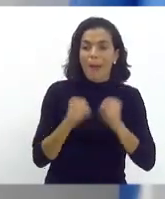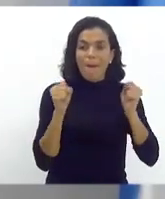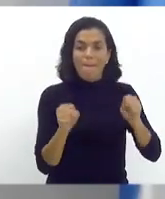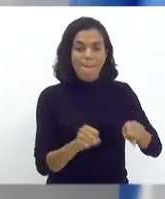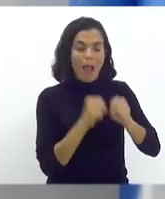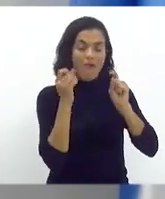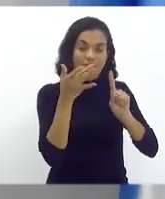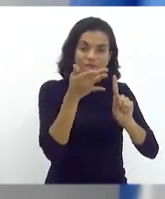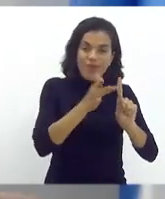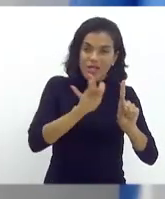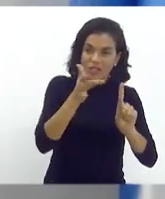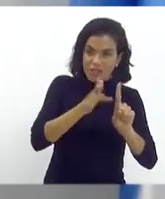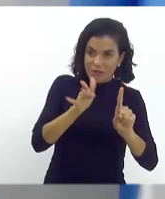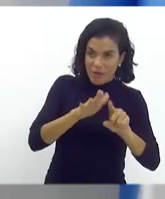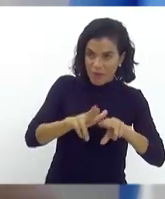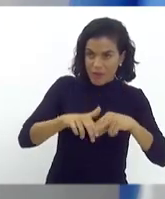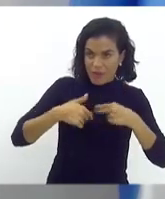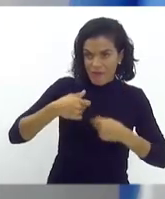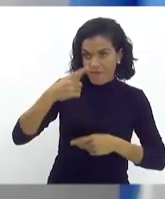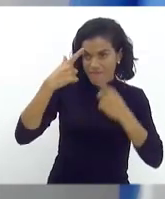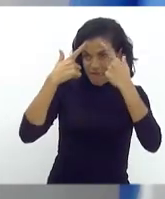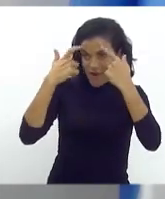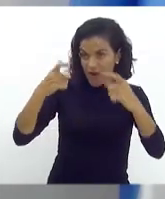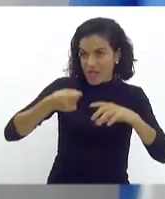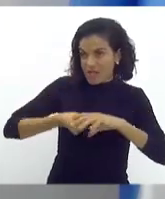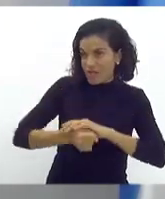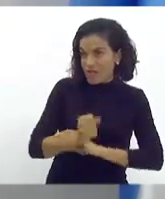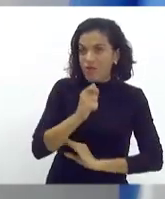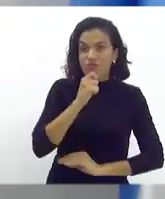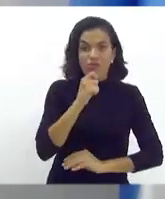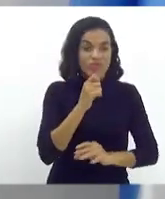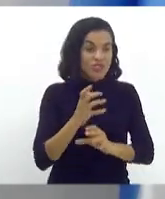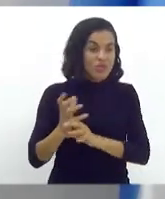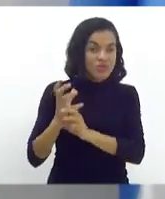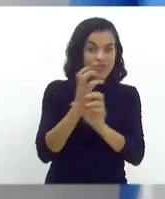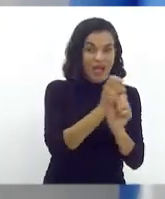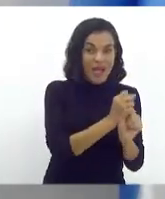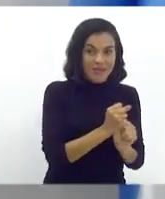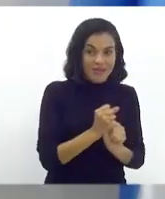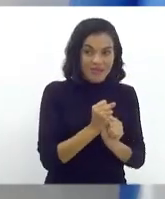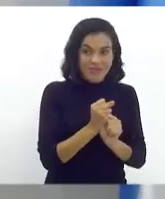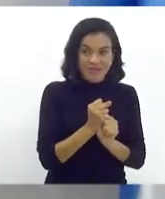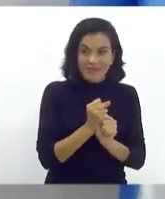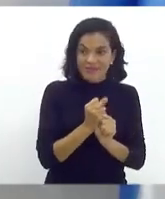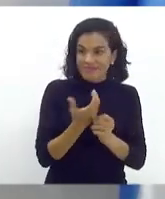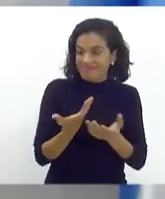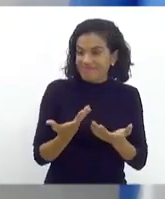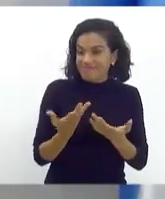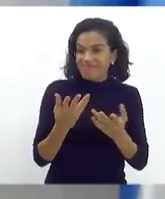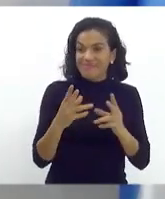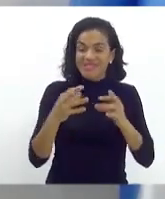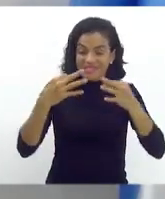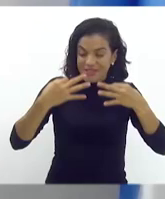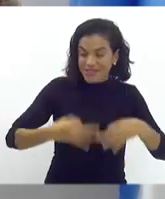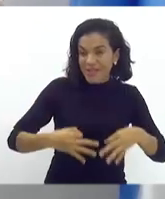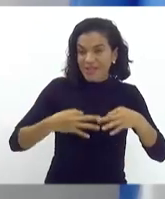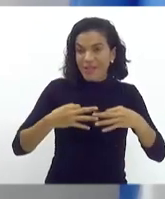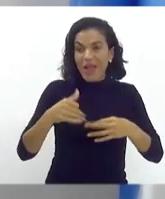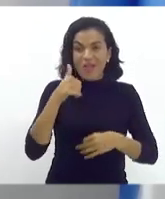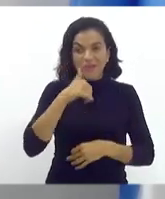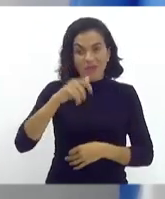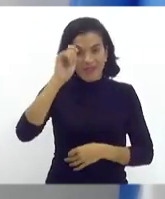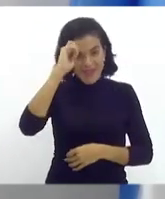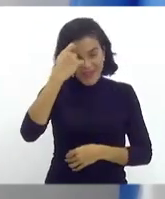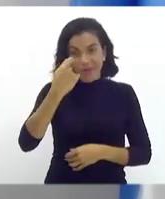vitimadas pela violência obstétrica também não tínhamos dados referentes certamente as mulheres